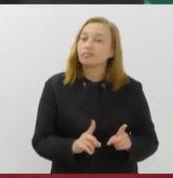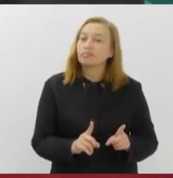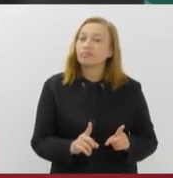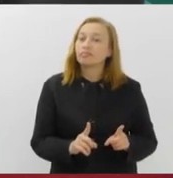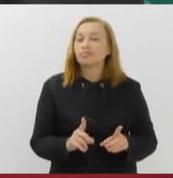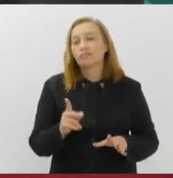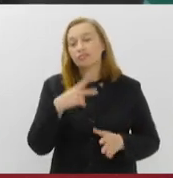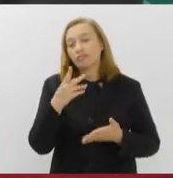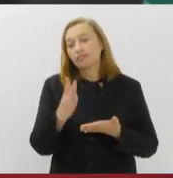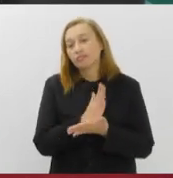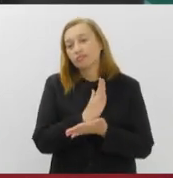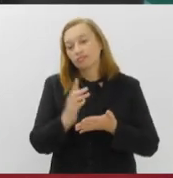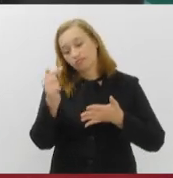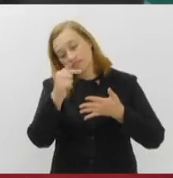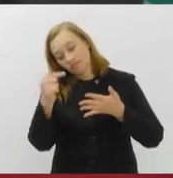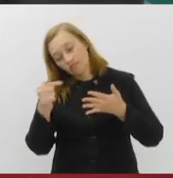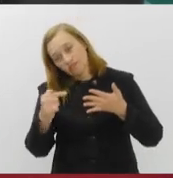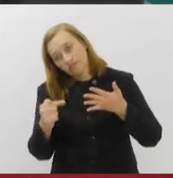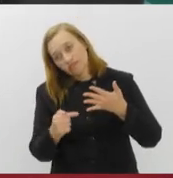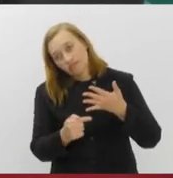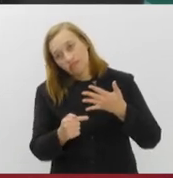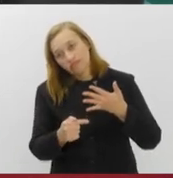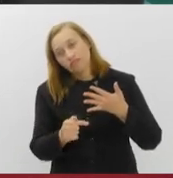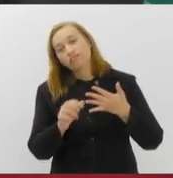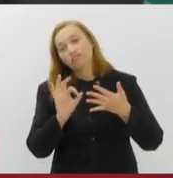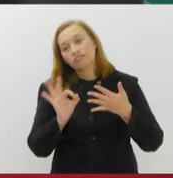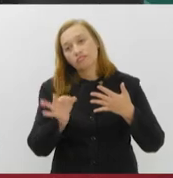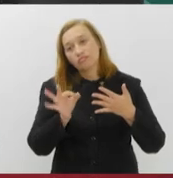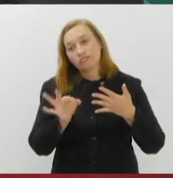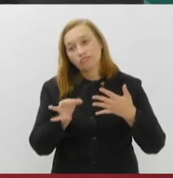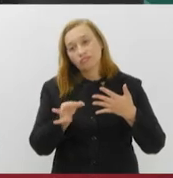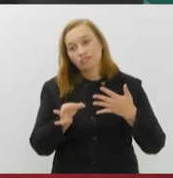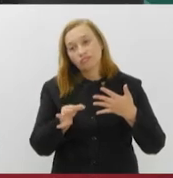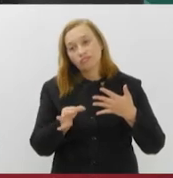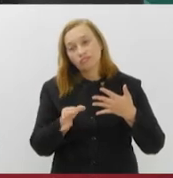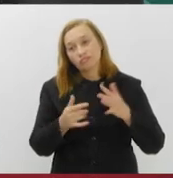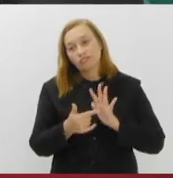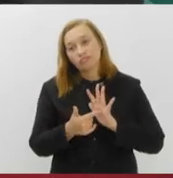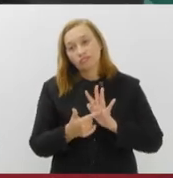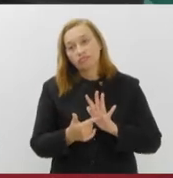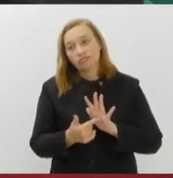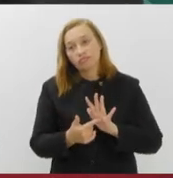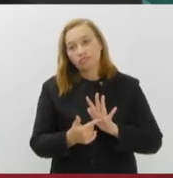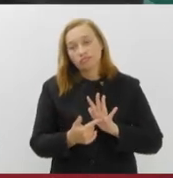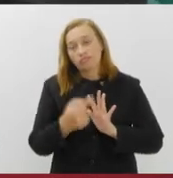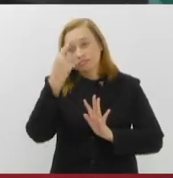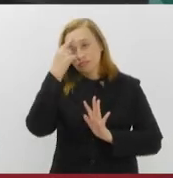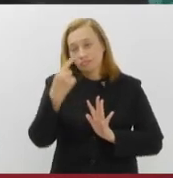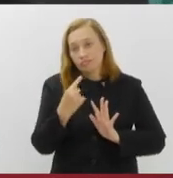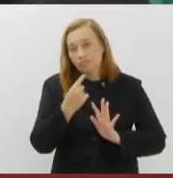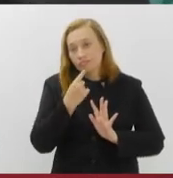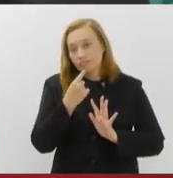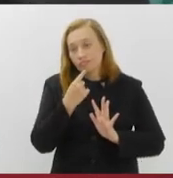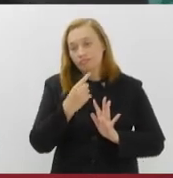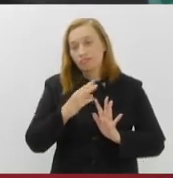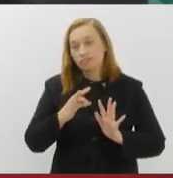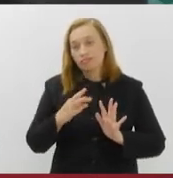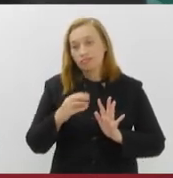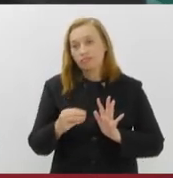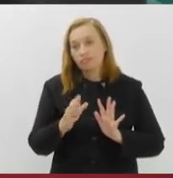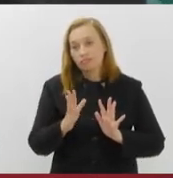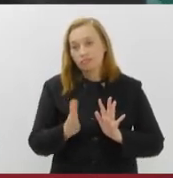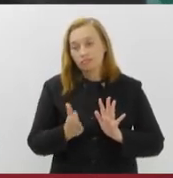trago alguns elementos para a gente fazer justamente o desenho, né, dessa figura que a gente